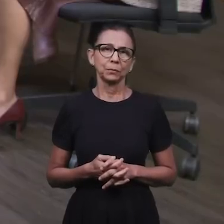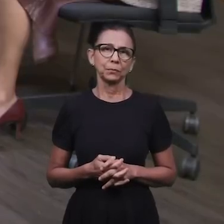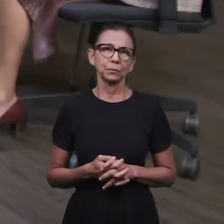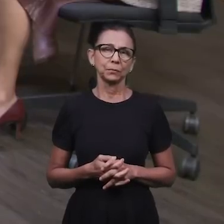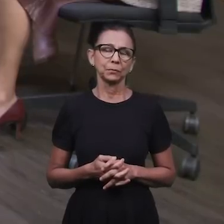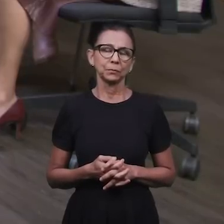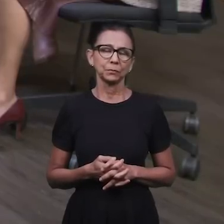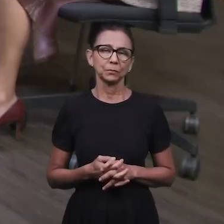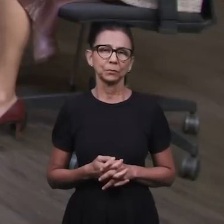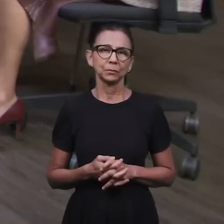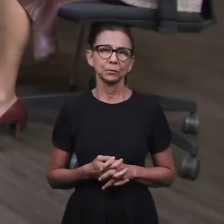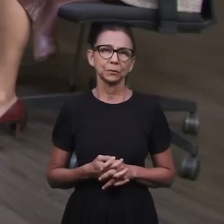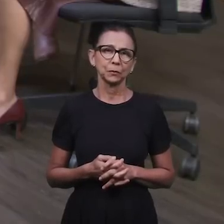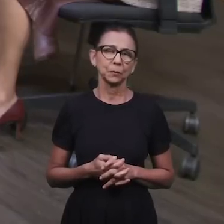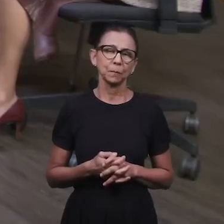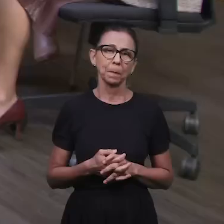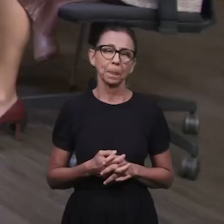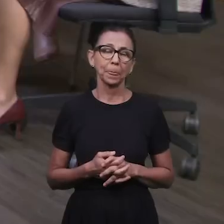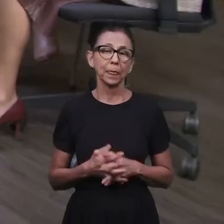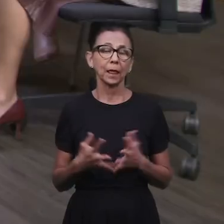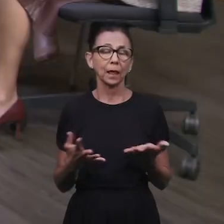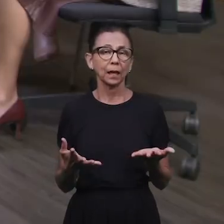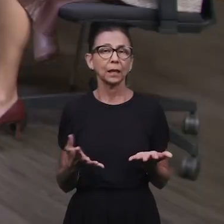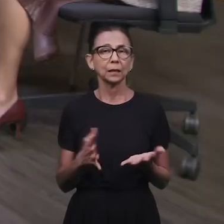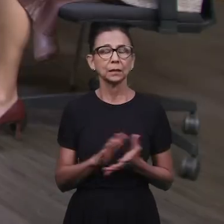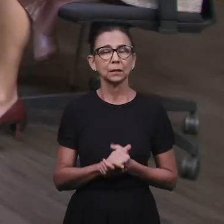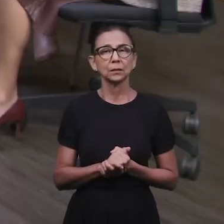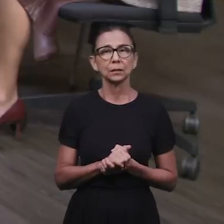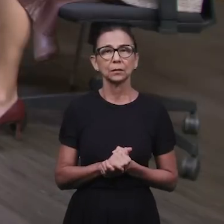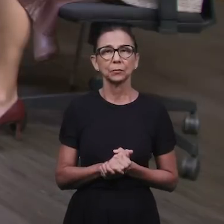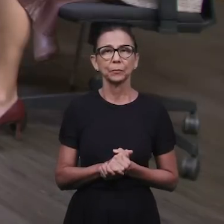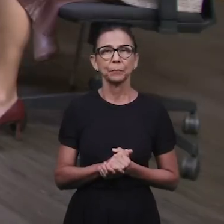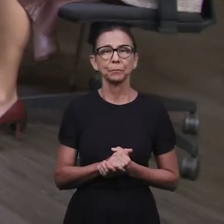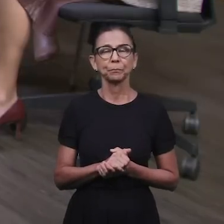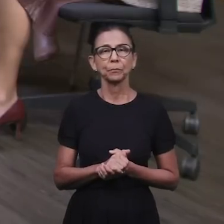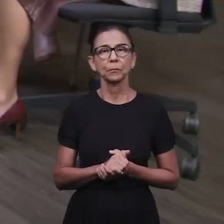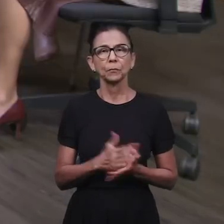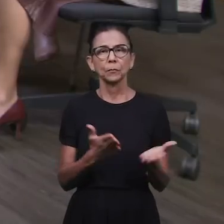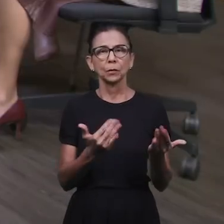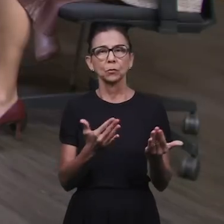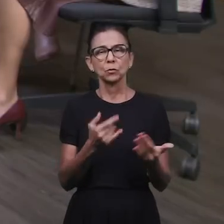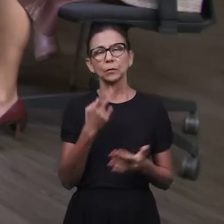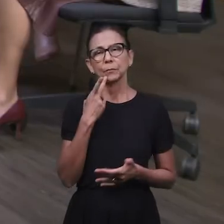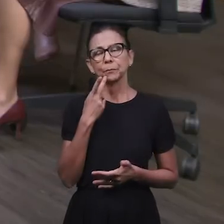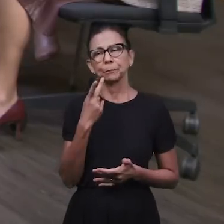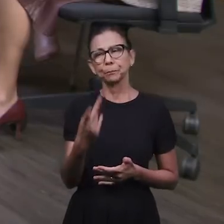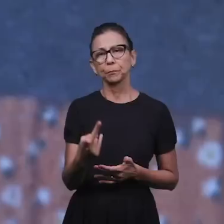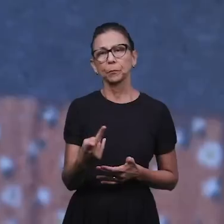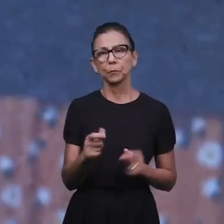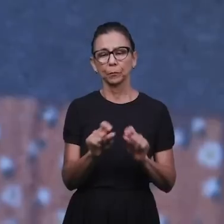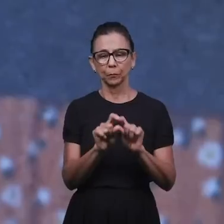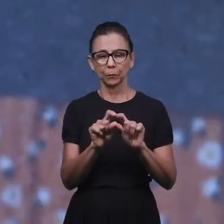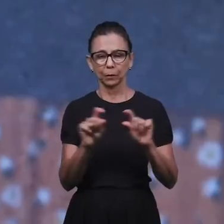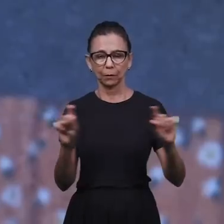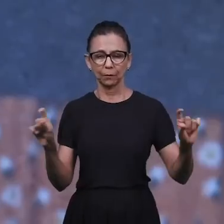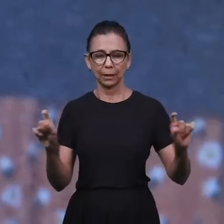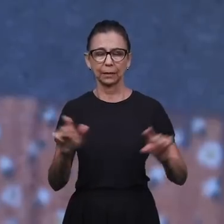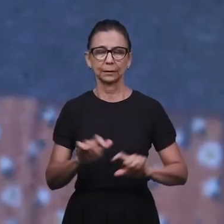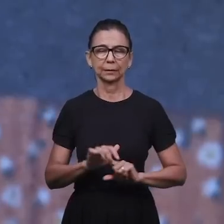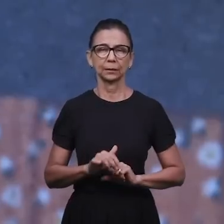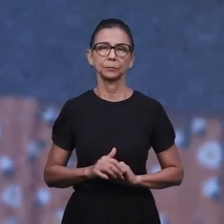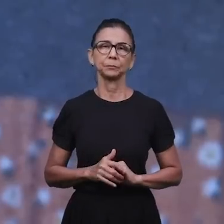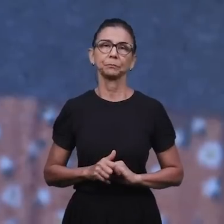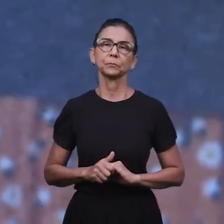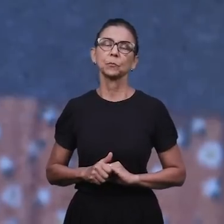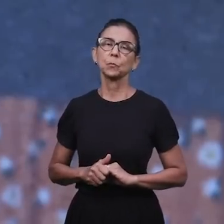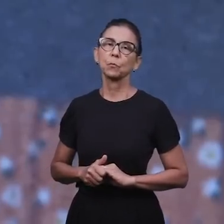para um lugar mais de maior ênfase, vamos assim dizer, nessa obra. Mas eu ouvi uma vez de um jovem